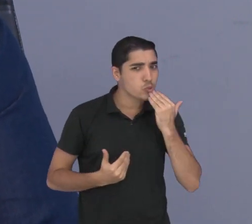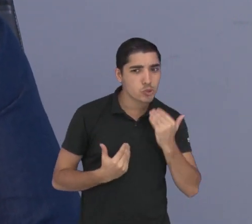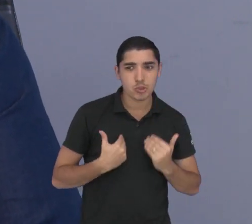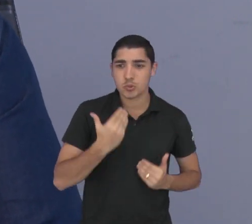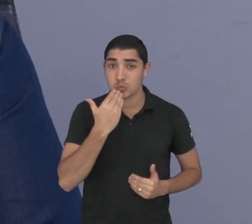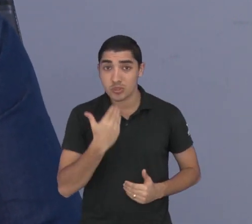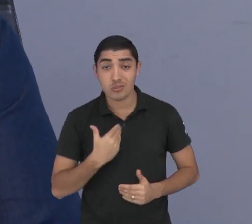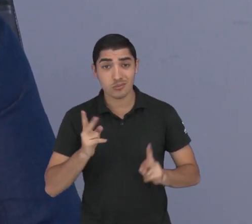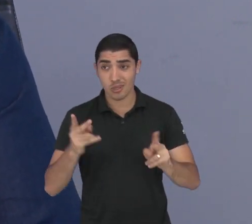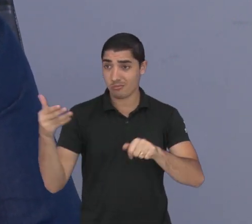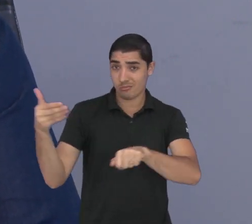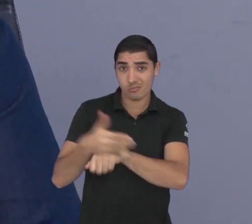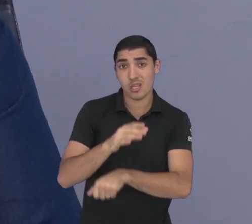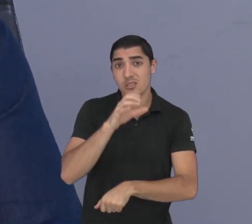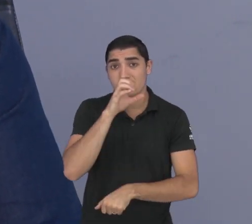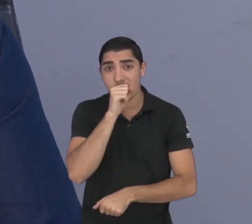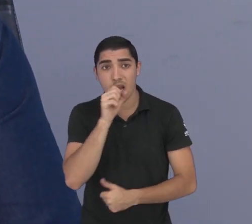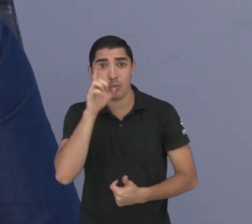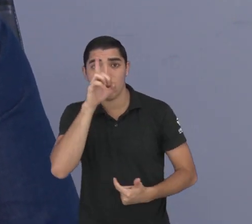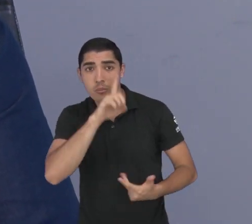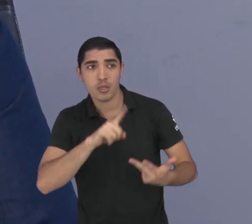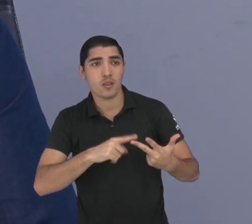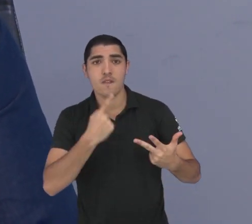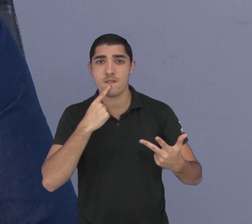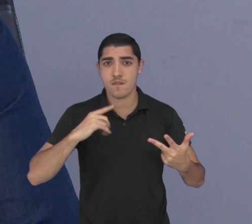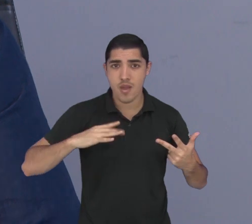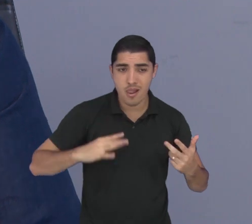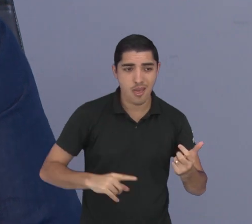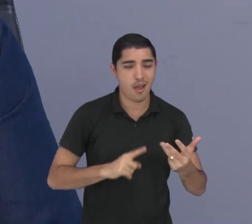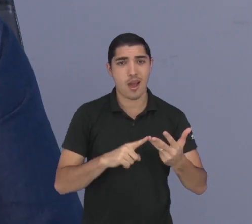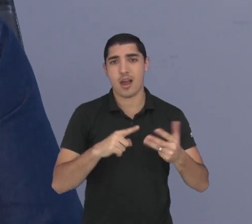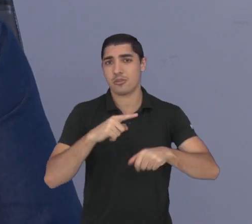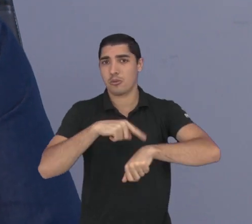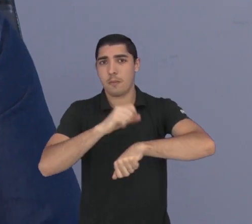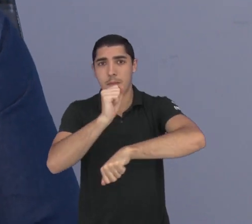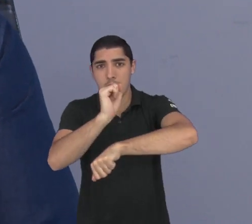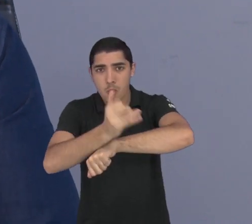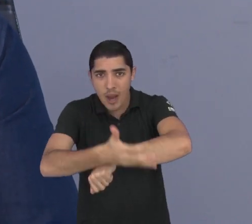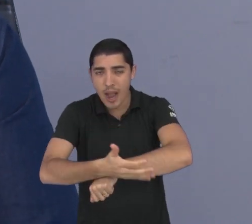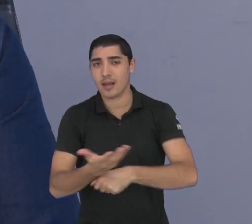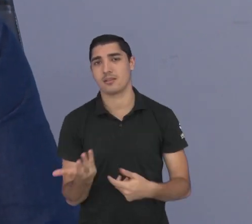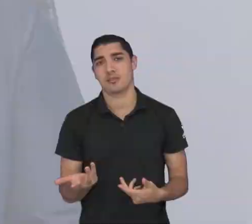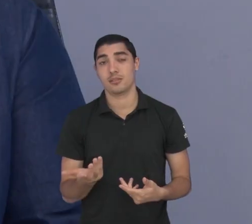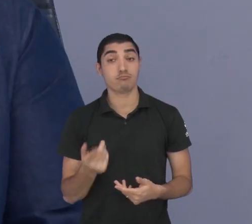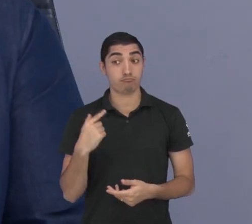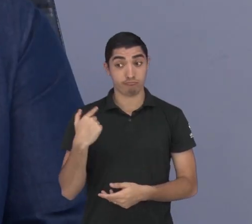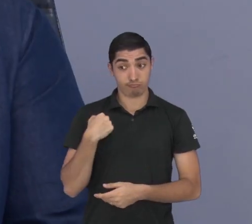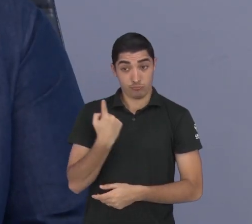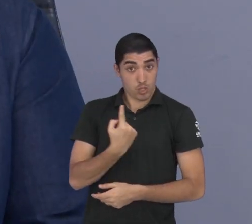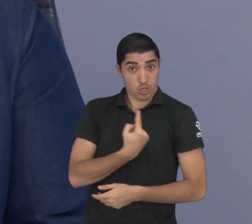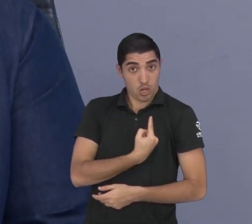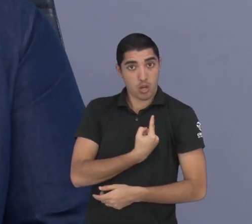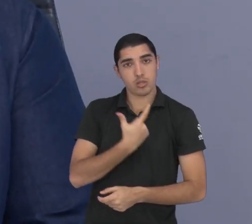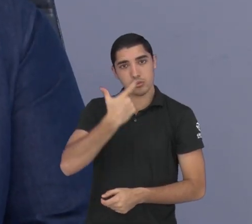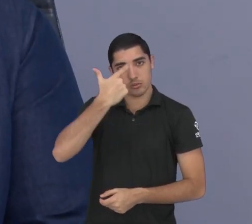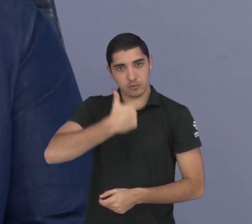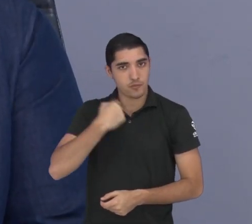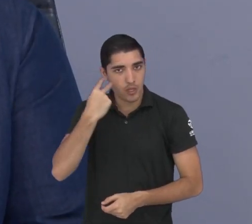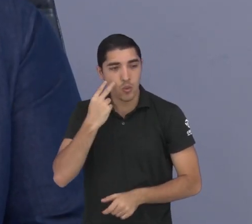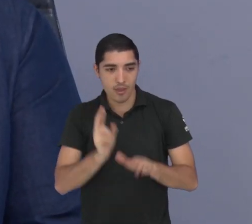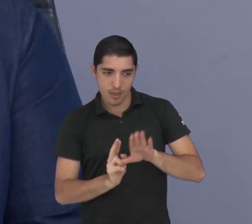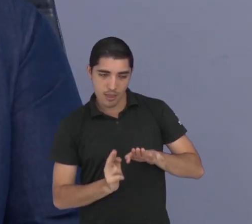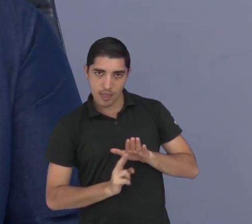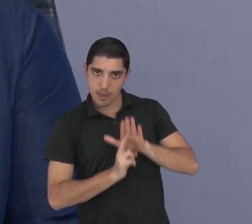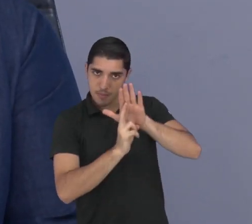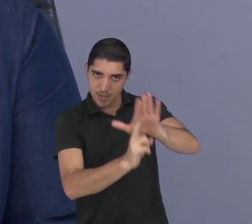população. E essa demanda ela vem no sábado, vem no domingo, vem no feriado, de madrugada. Para a gente aqui, que